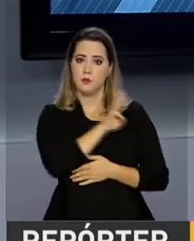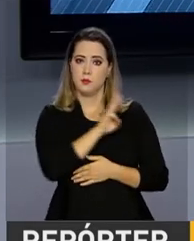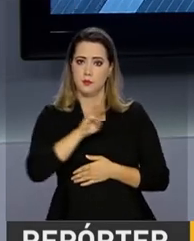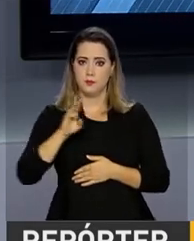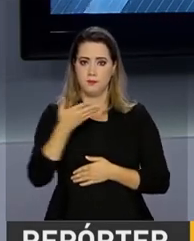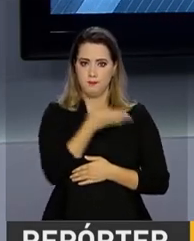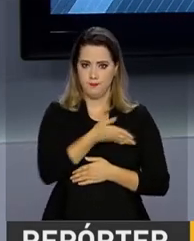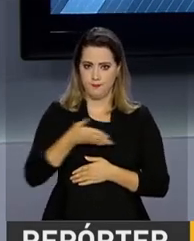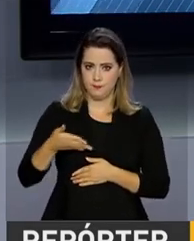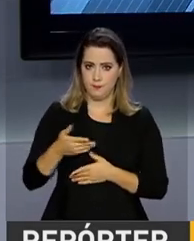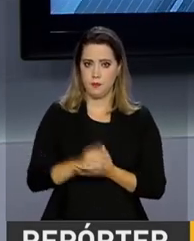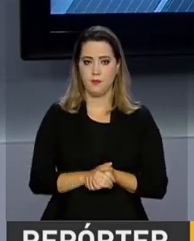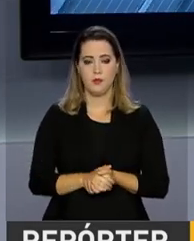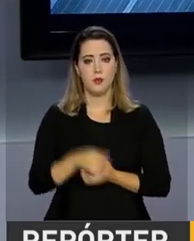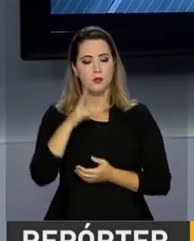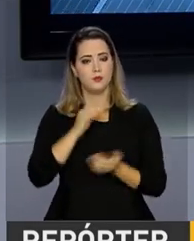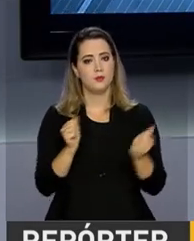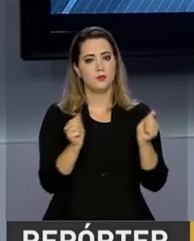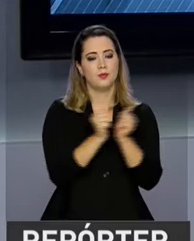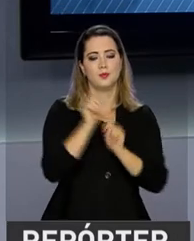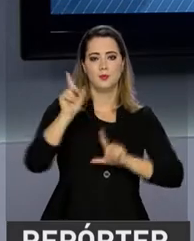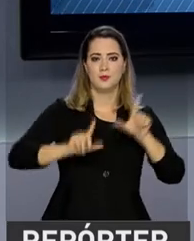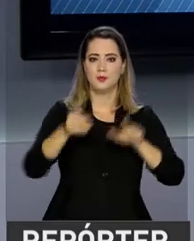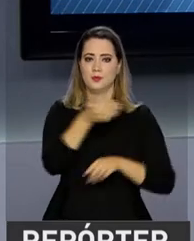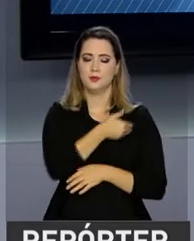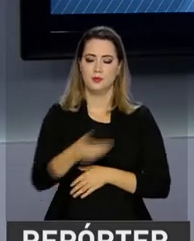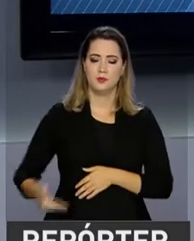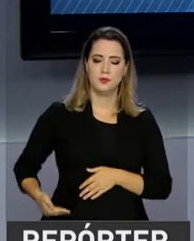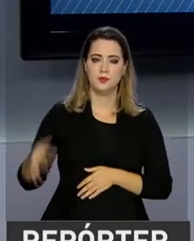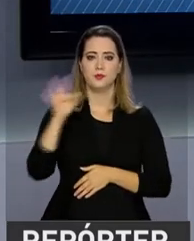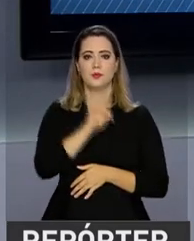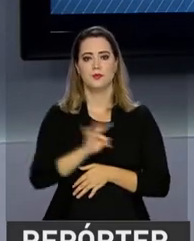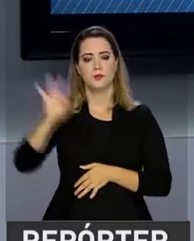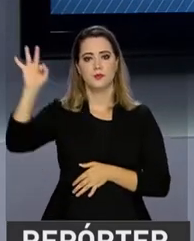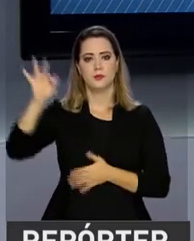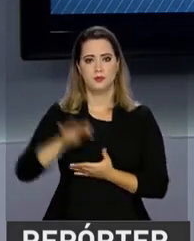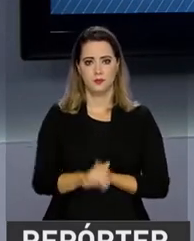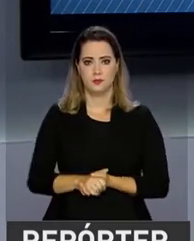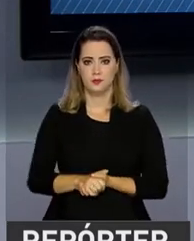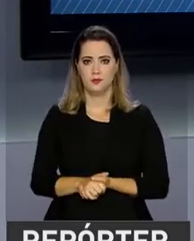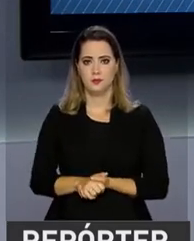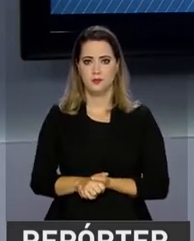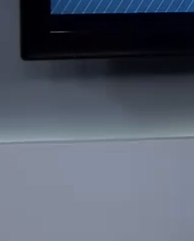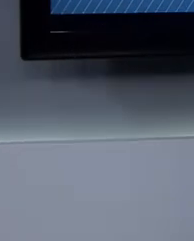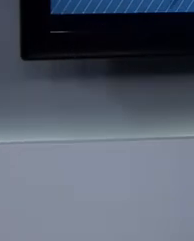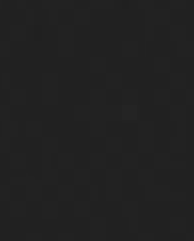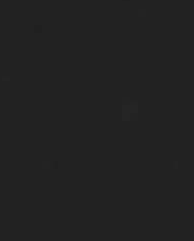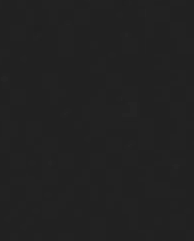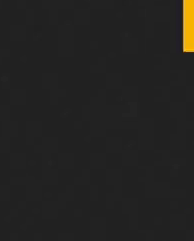da nbr na internet continue com a gente aqui na nbr a tv do governo federal